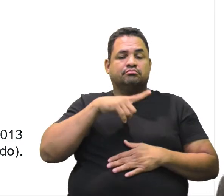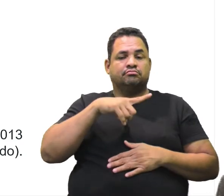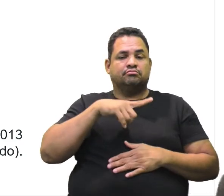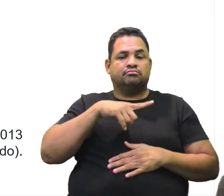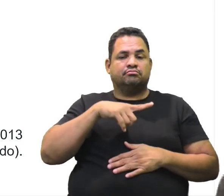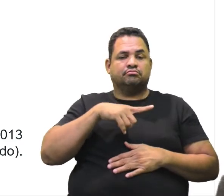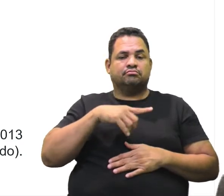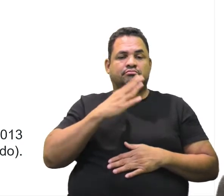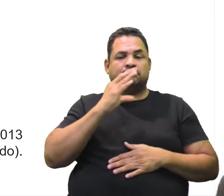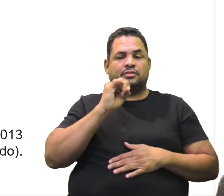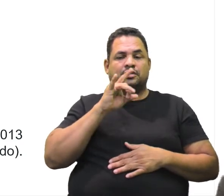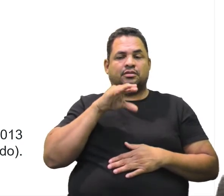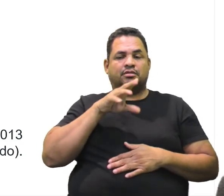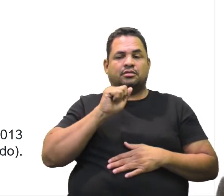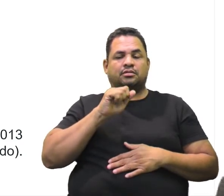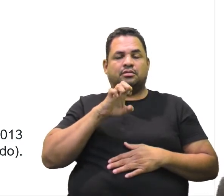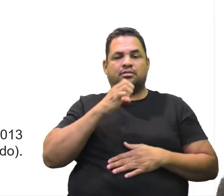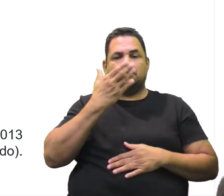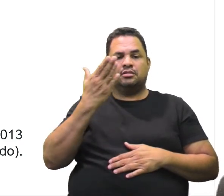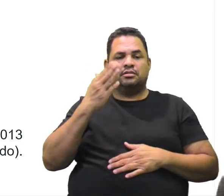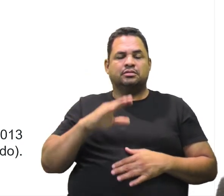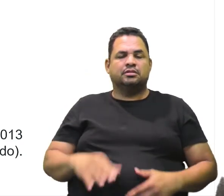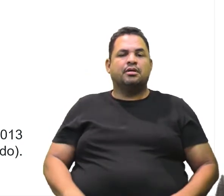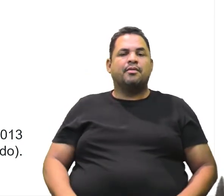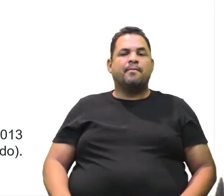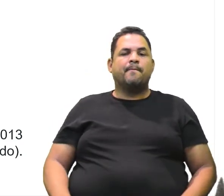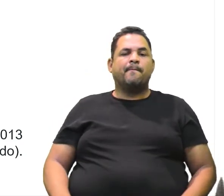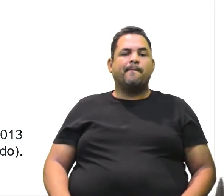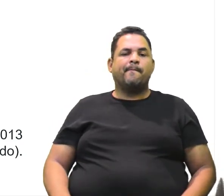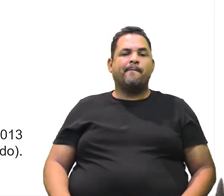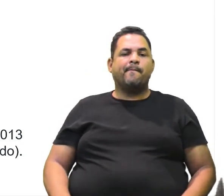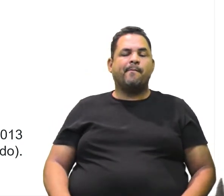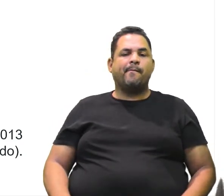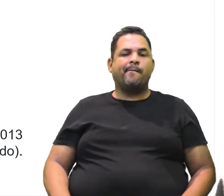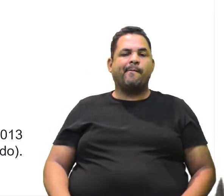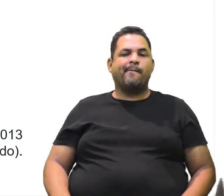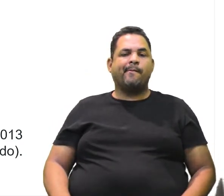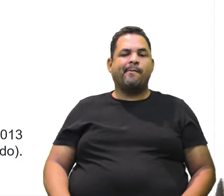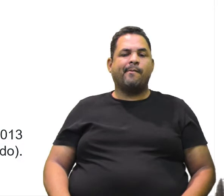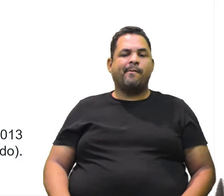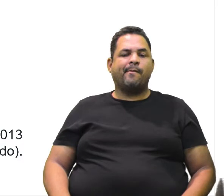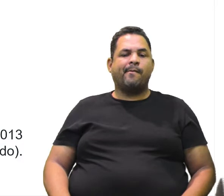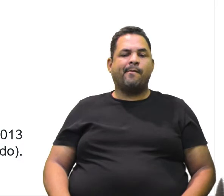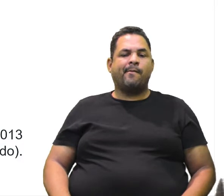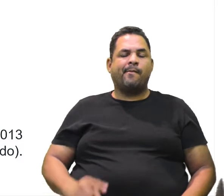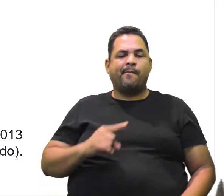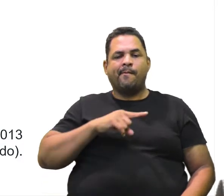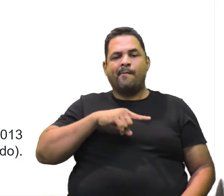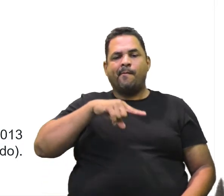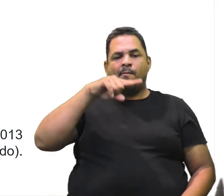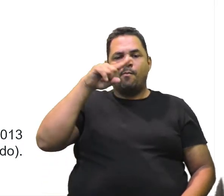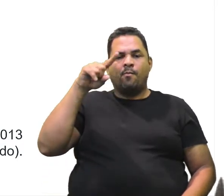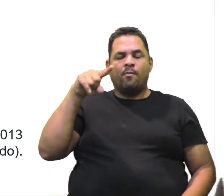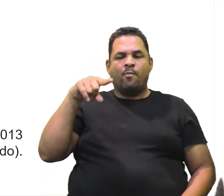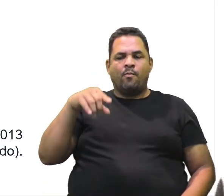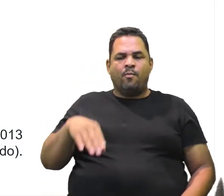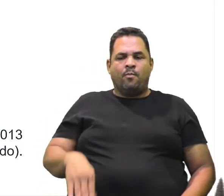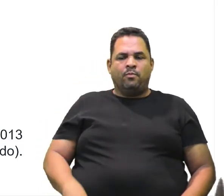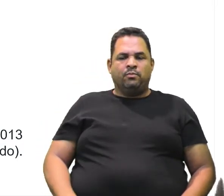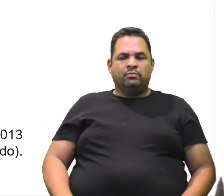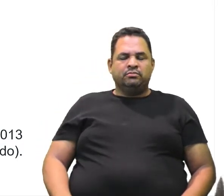existisse catalisador, se não existisse a catalase, então a curva maior seria